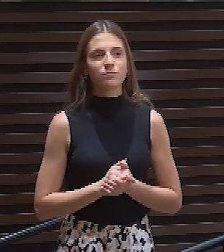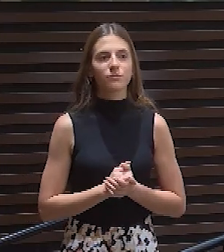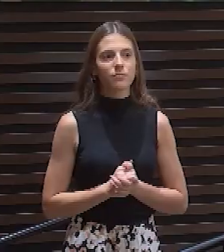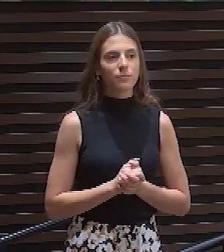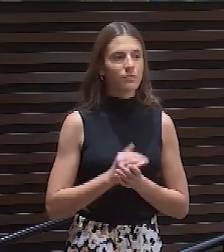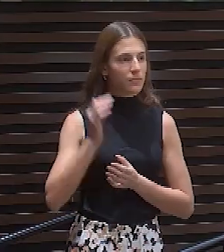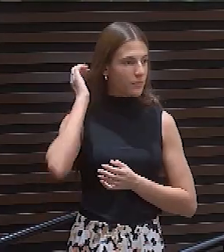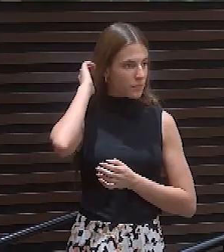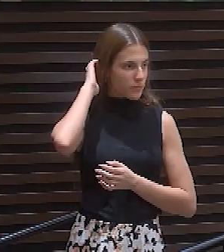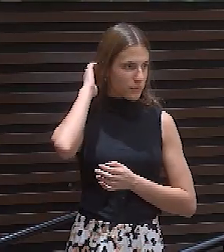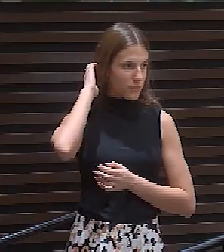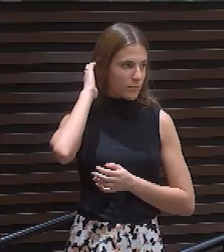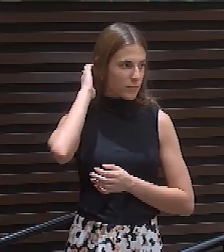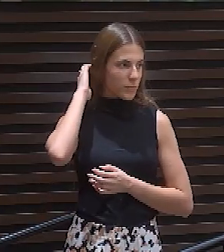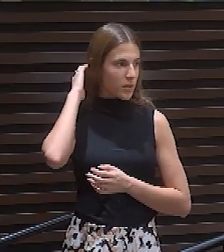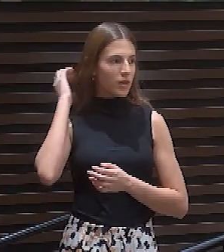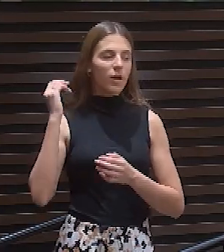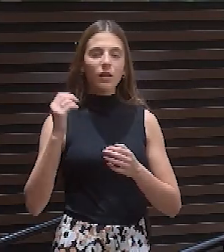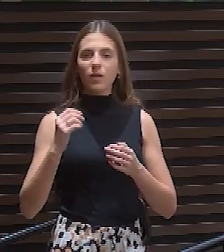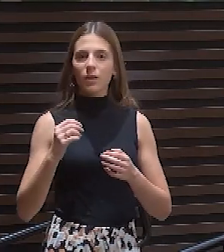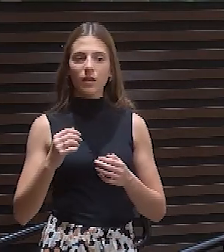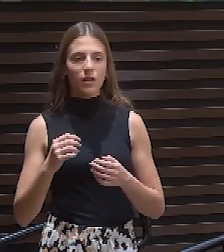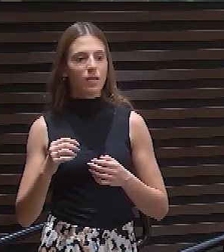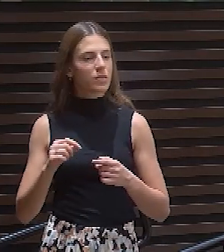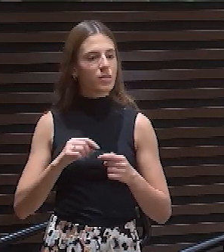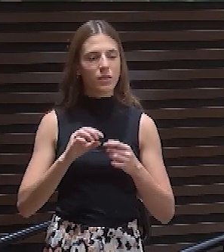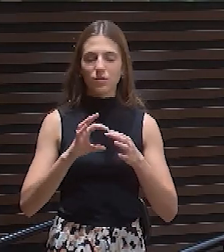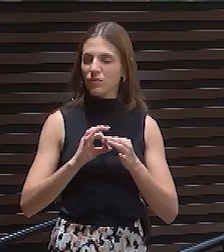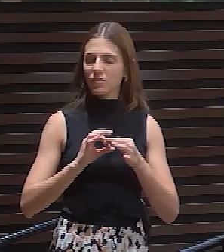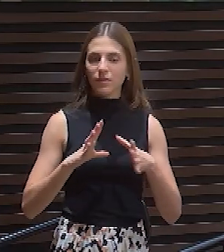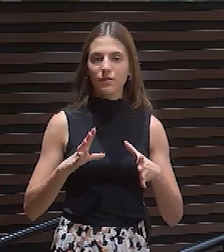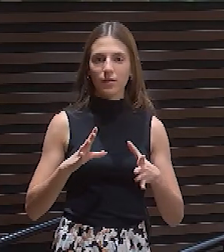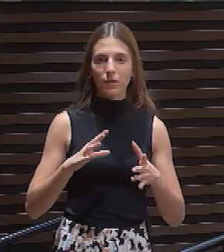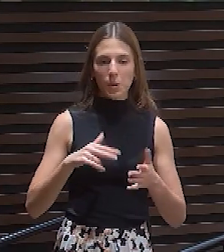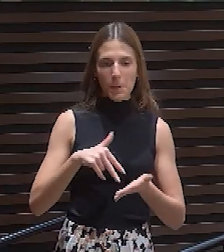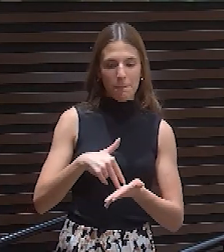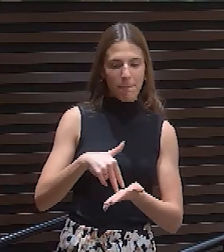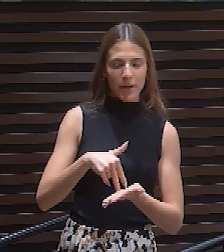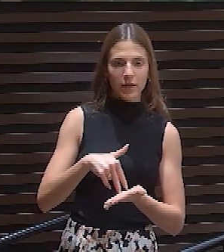Não nos deixe ser o paralítico de Betesda.